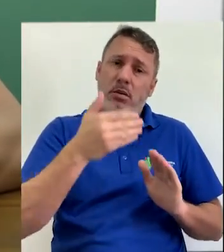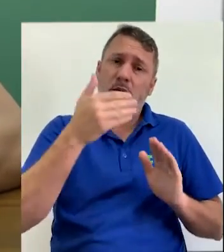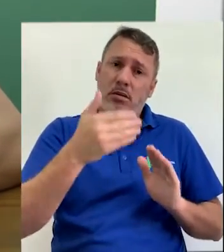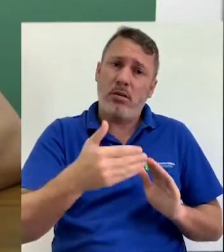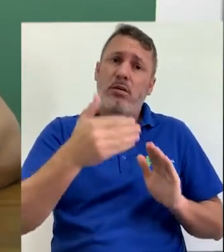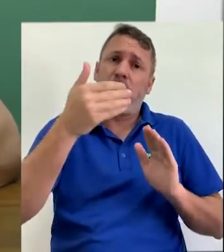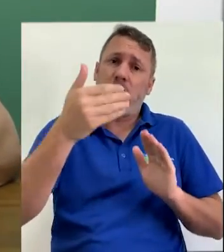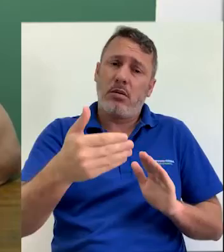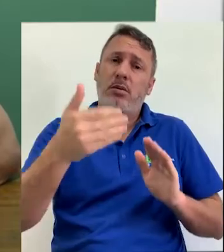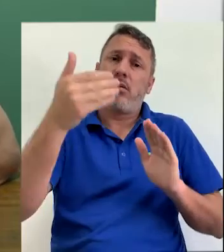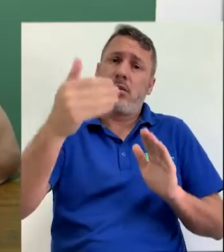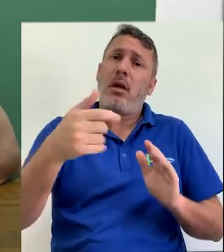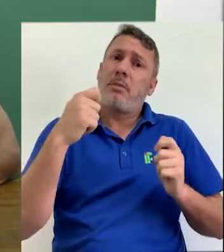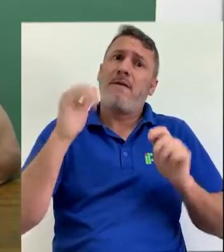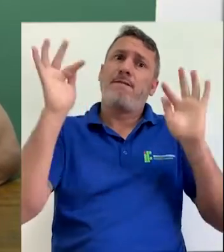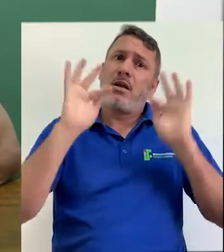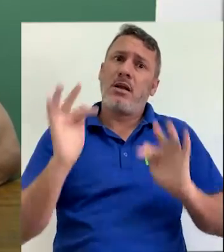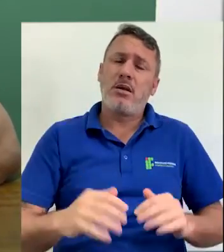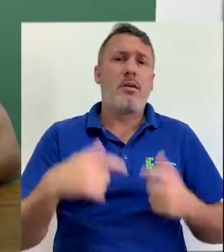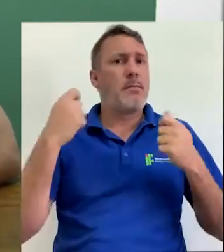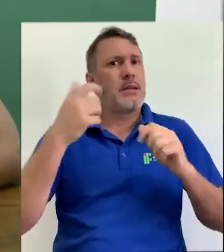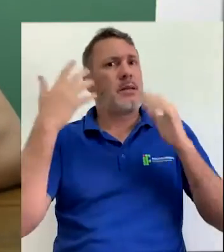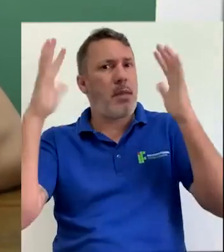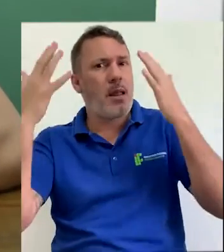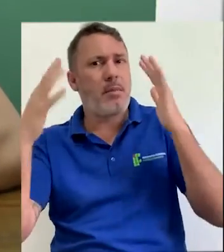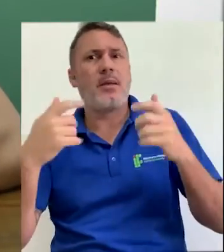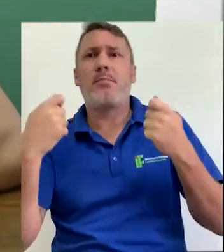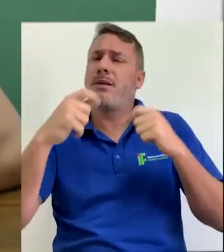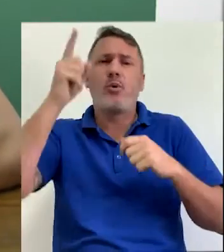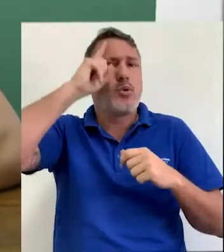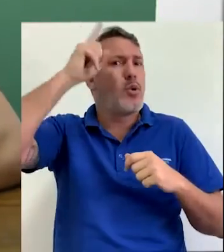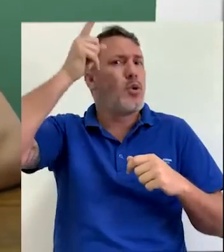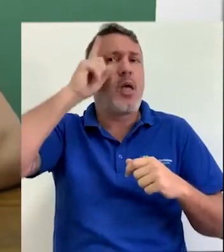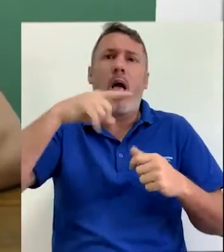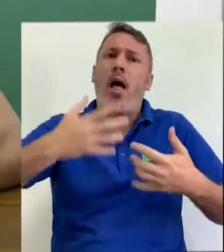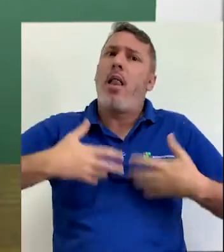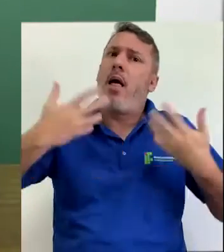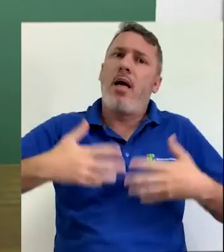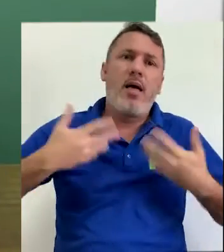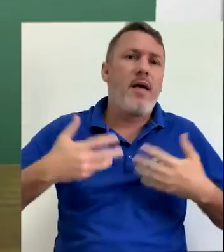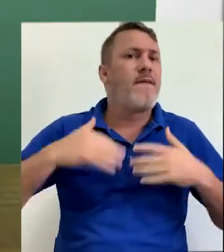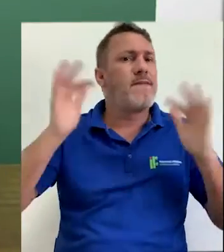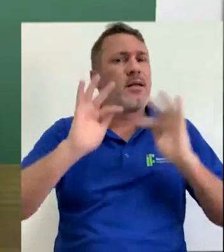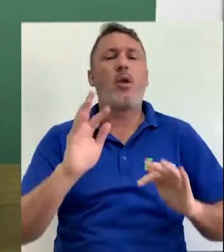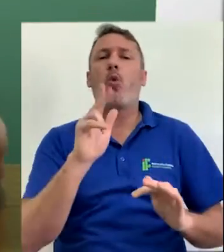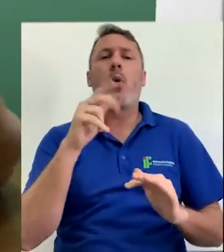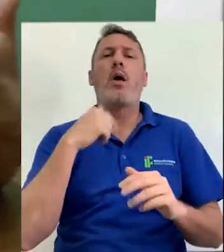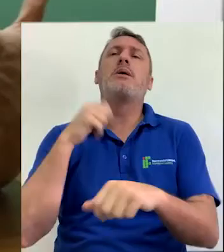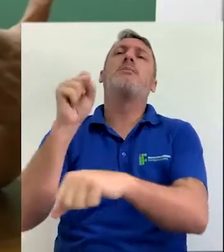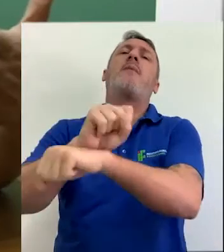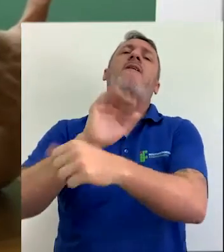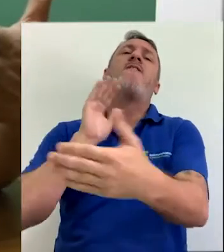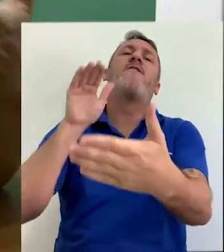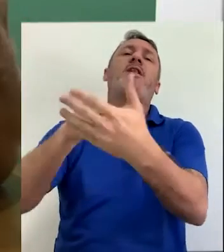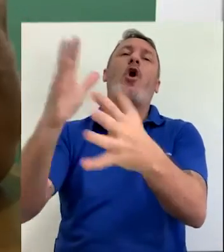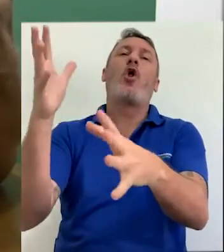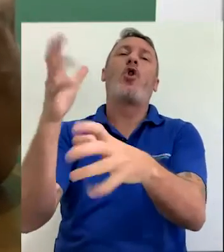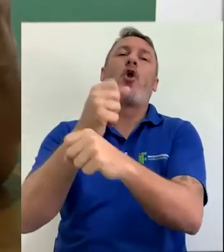durante o processo de aprendizagem? Construir essa alegria. E eu não preciso receber uma